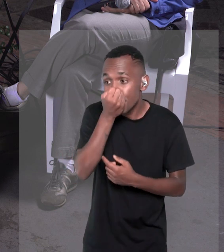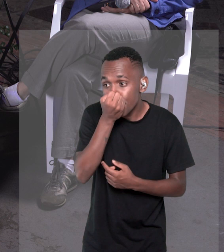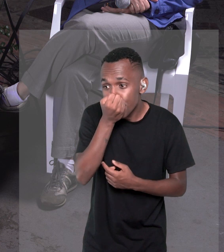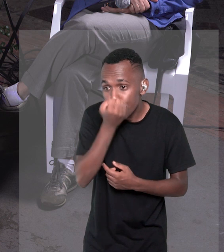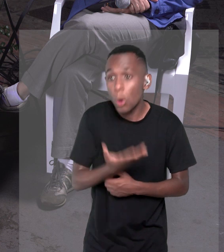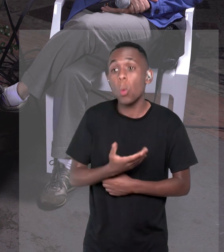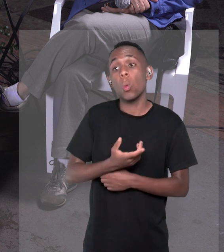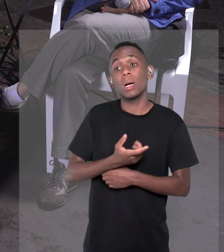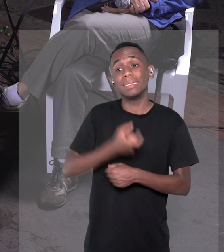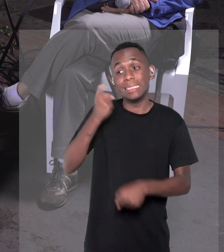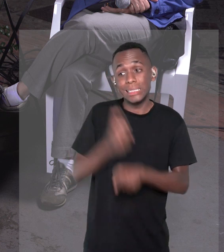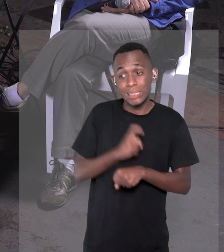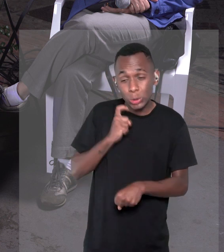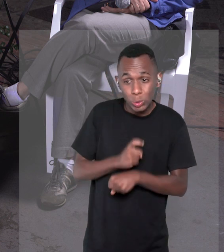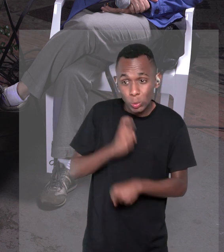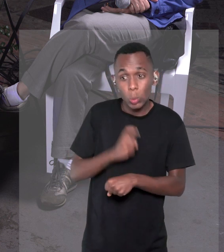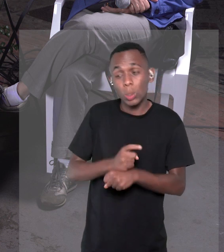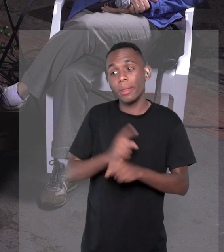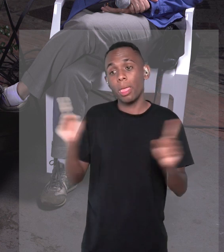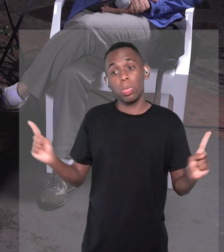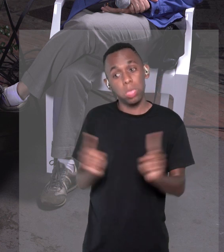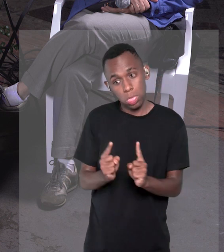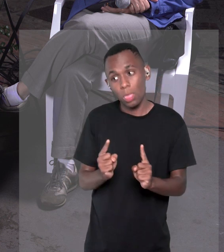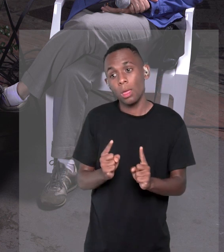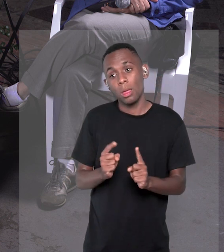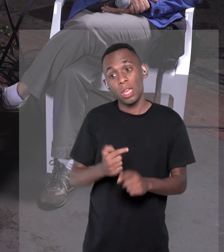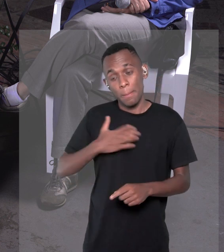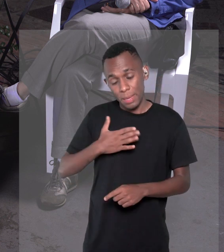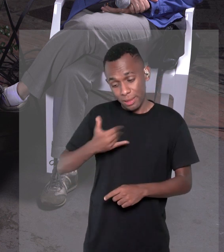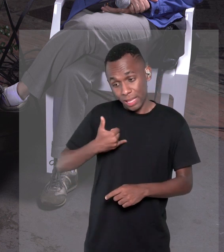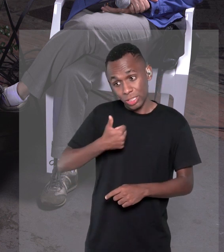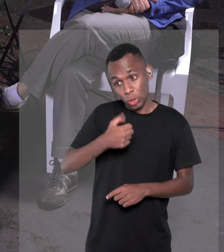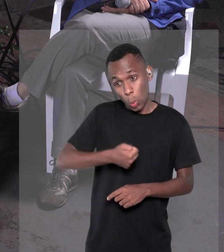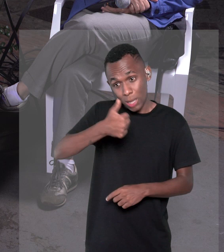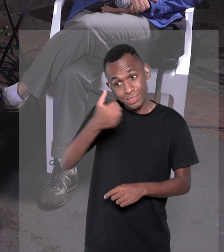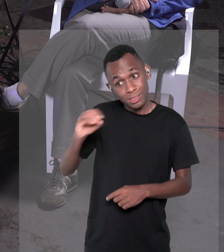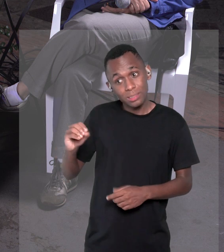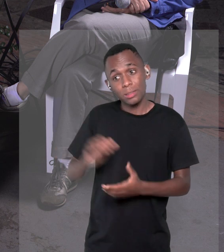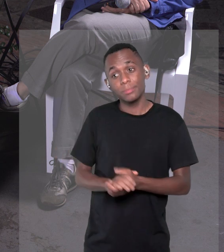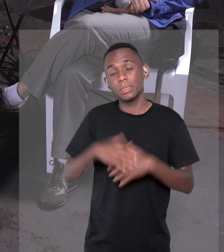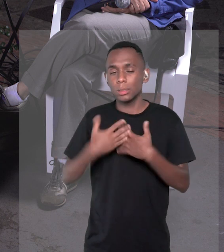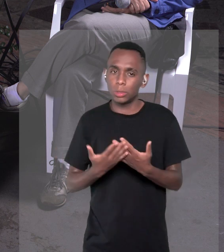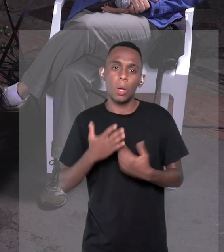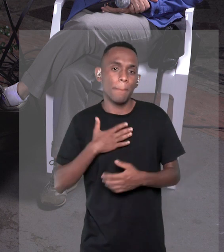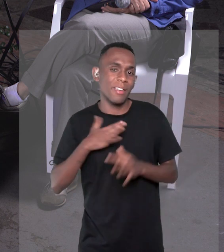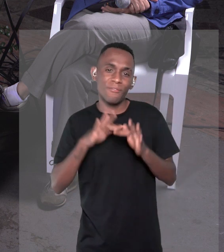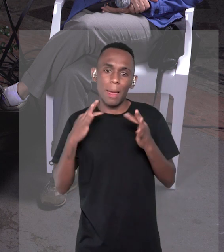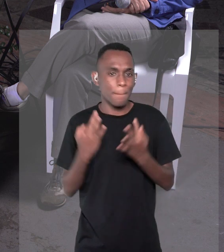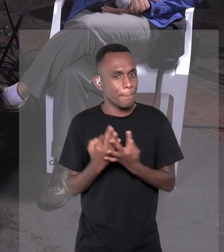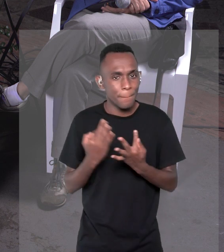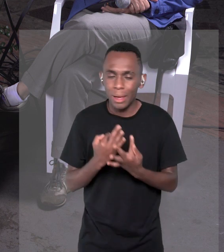demais. Ele falou assim, olha, vou te contar uma coisa, com quase 100 anos. A vida nunca foi fácil, para